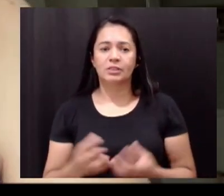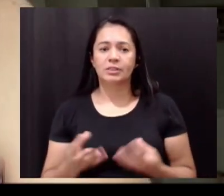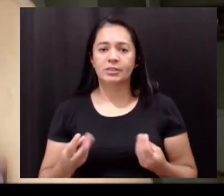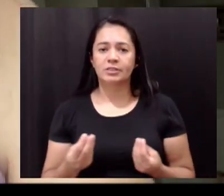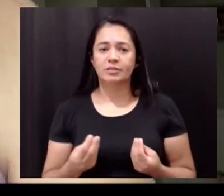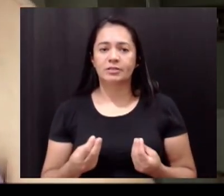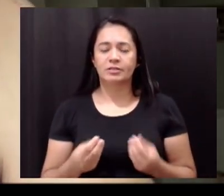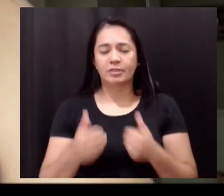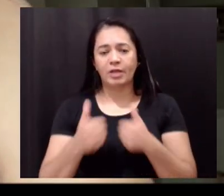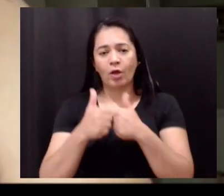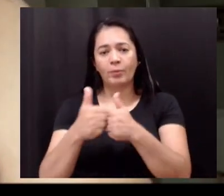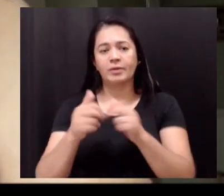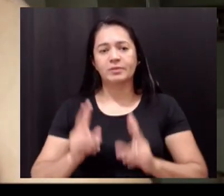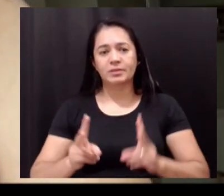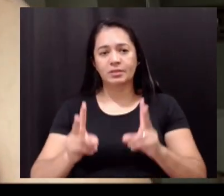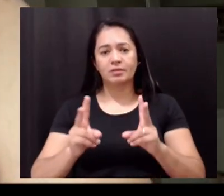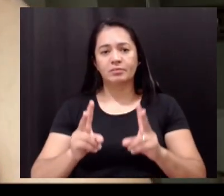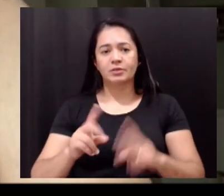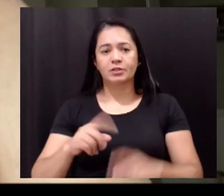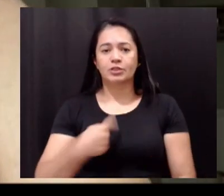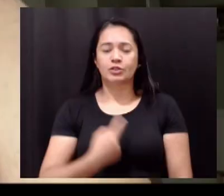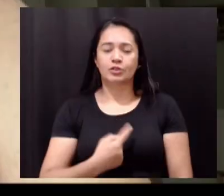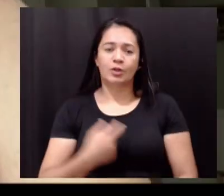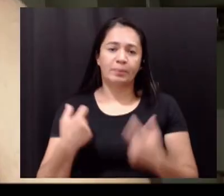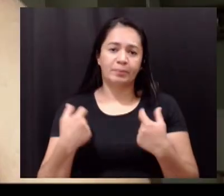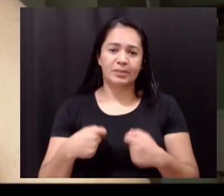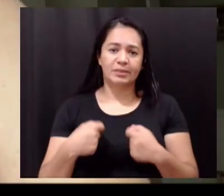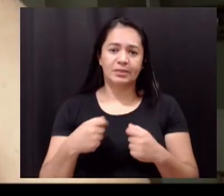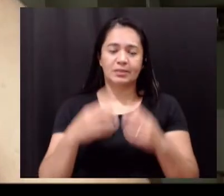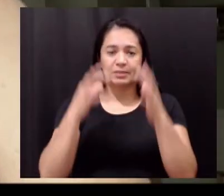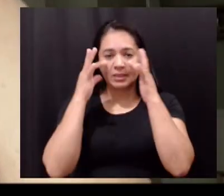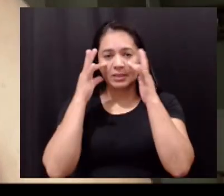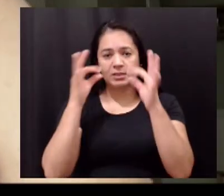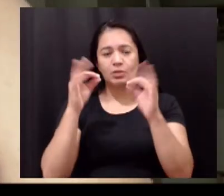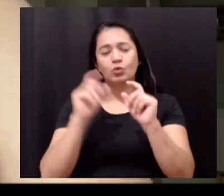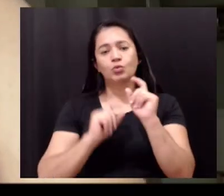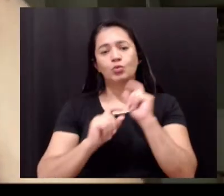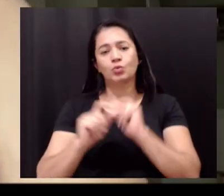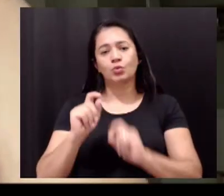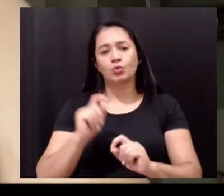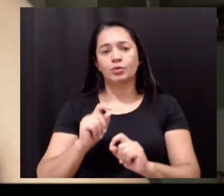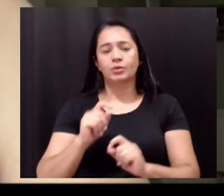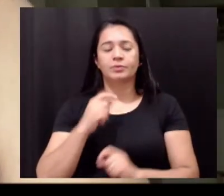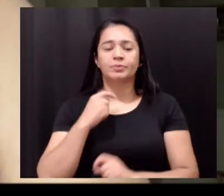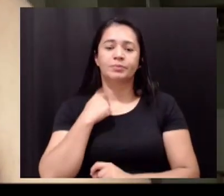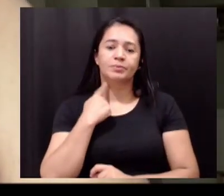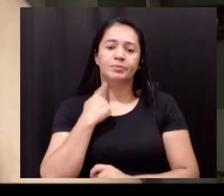acompanhamento. O que a gente precisa prestar atenção aqui no caso?